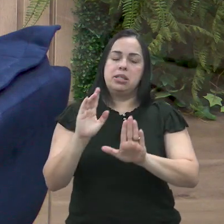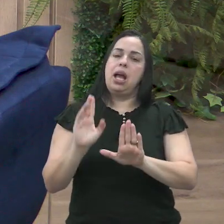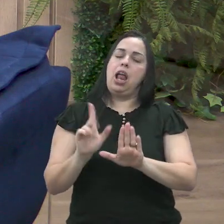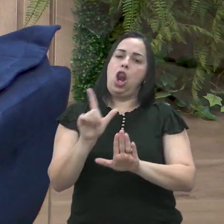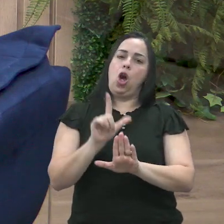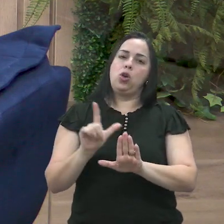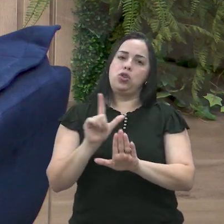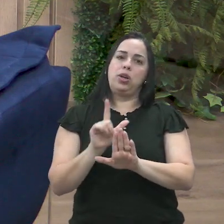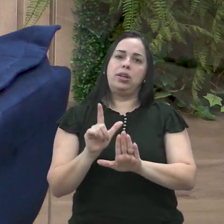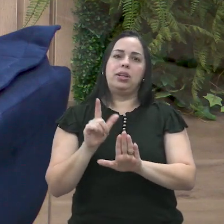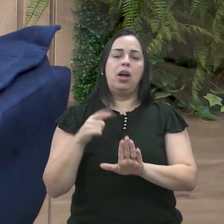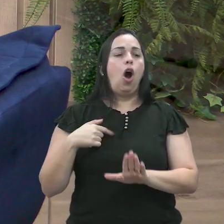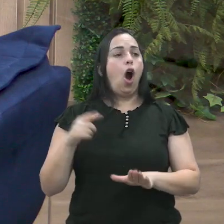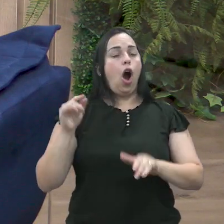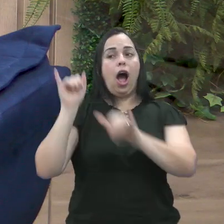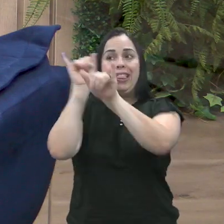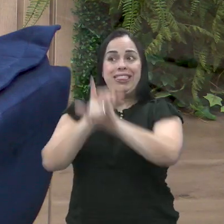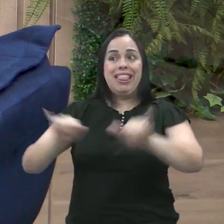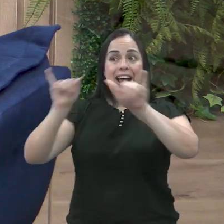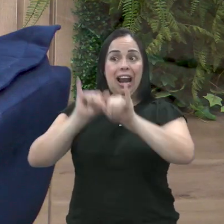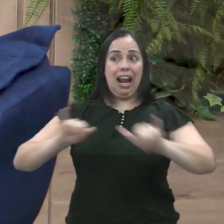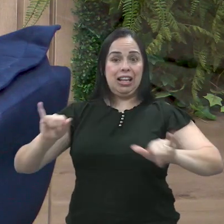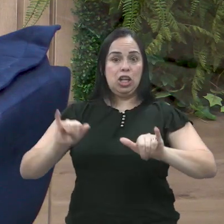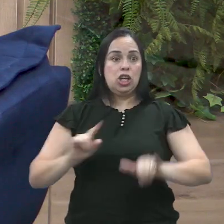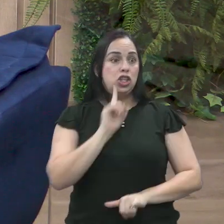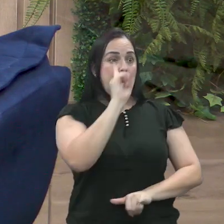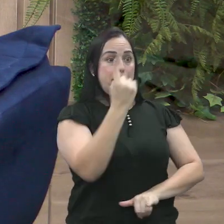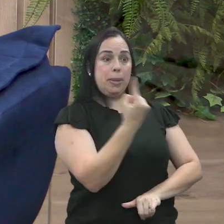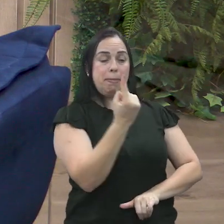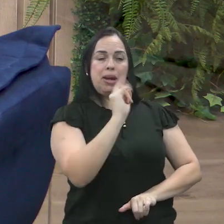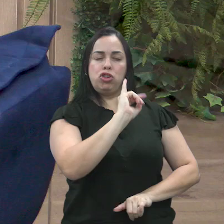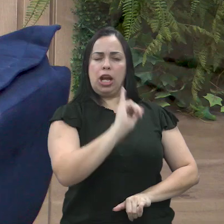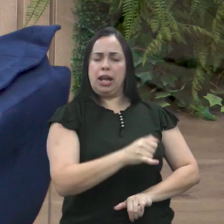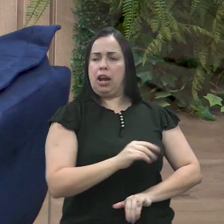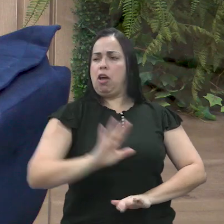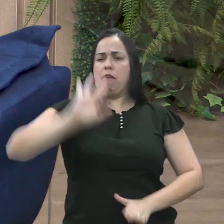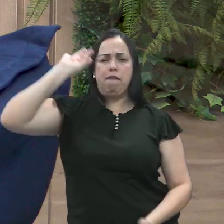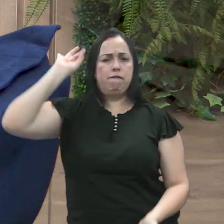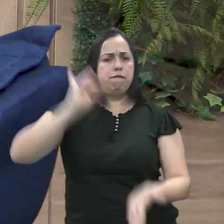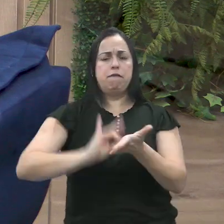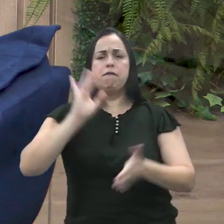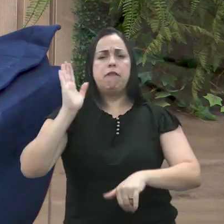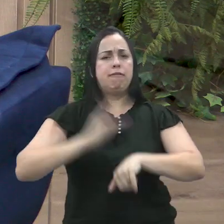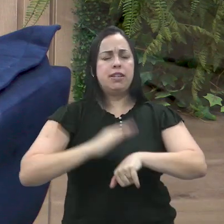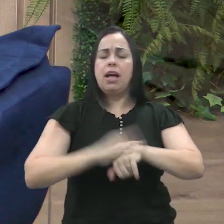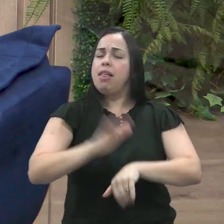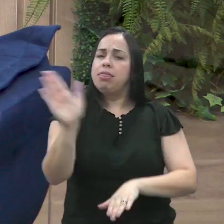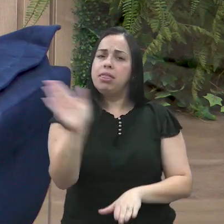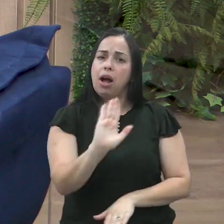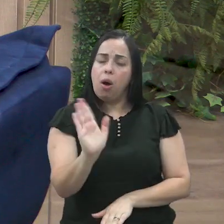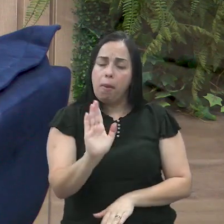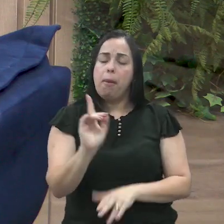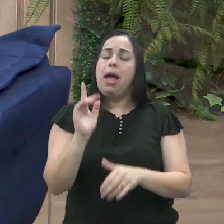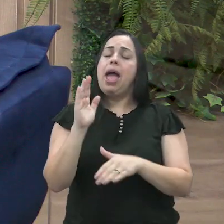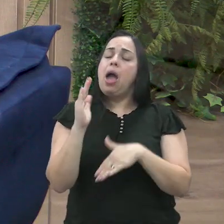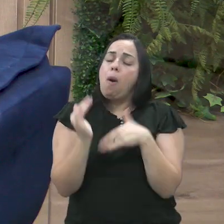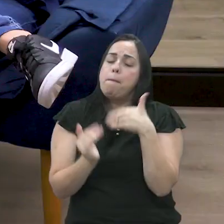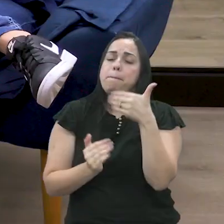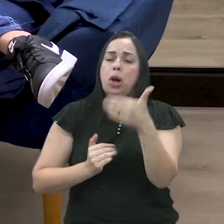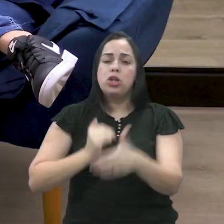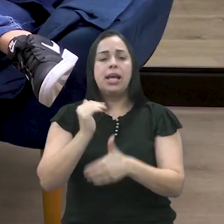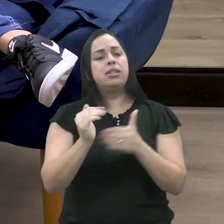pode ser demagogo e falar, olha, tudo que a gente prometeu na campanha, em 1º de janeiro vai estar feito. Não, é uma construção que a gente vai precisar conversar com cada um dos